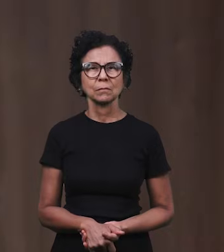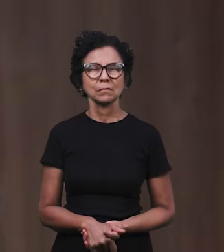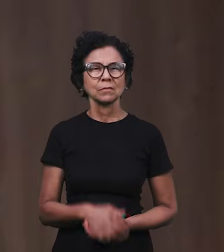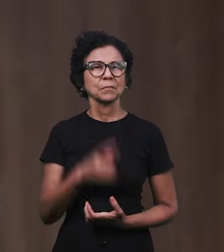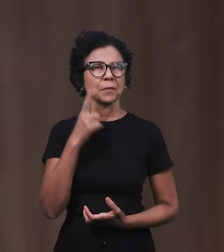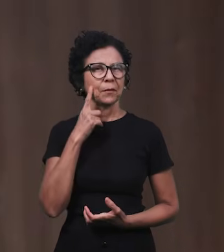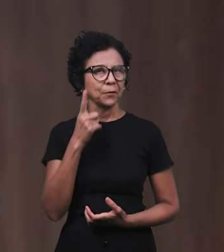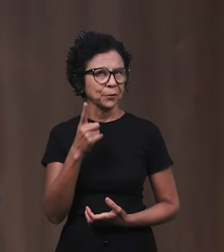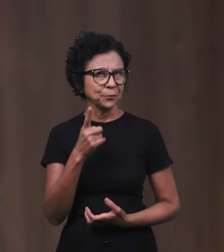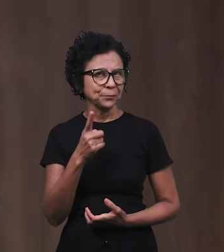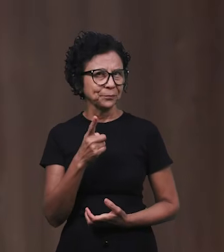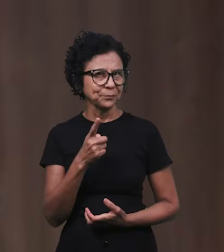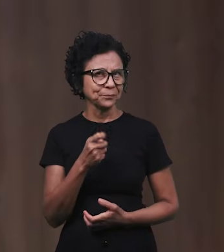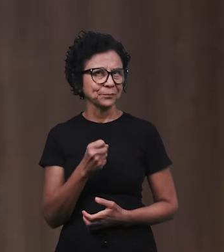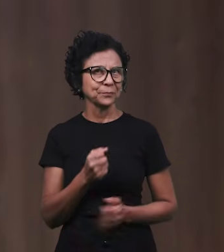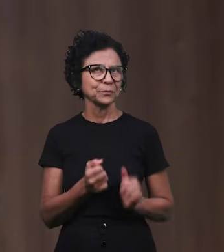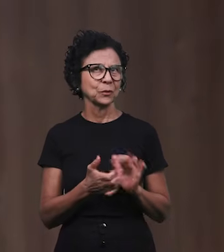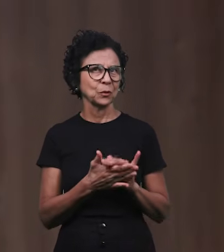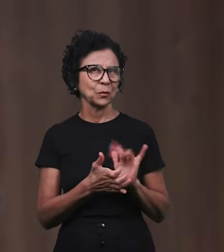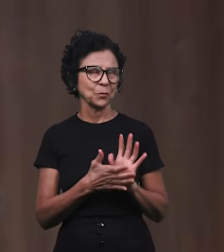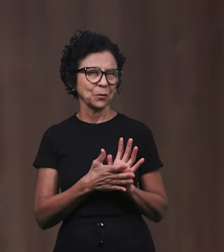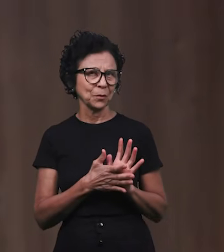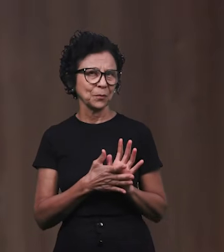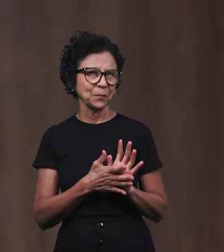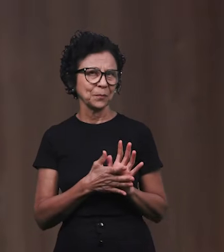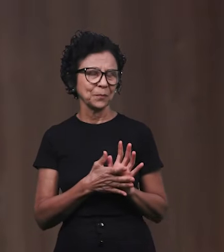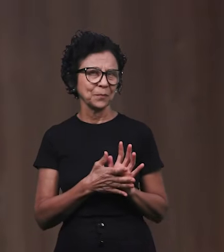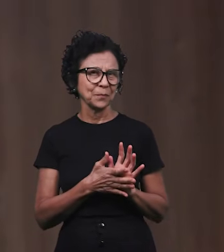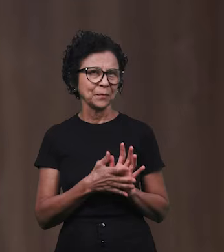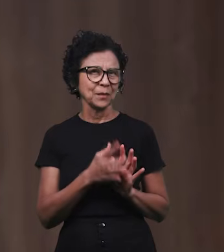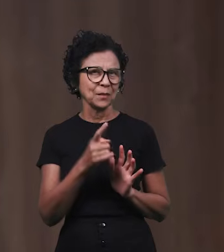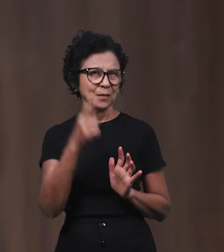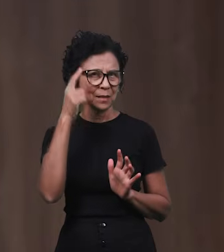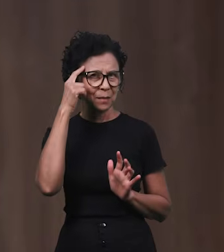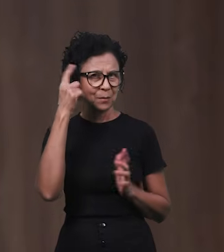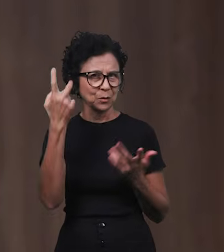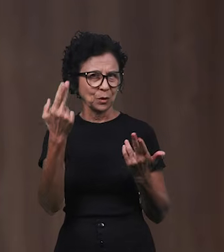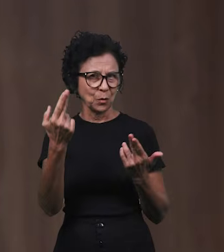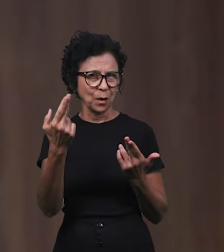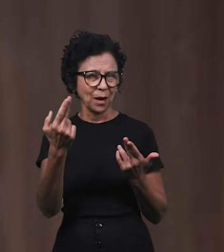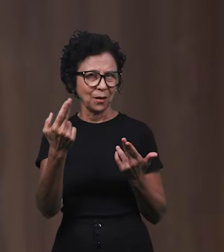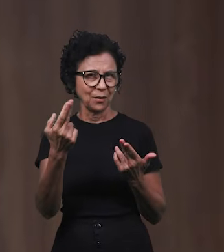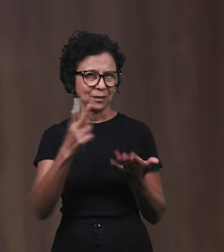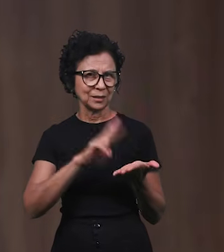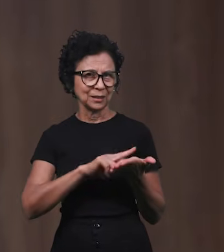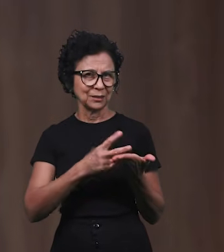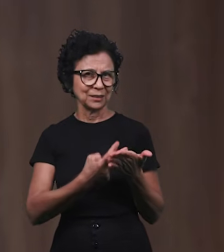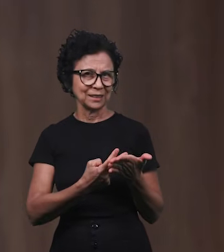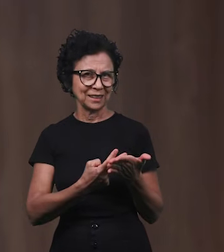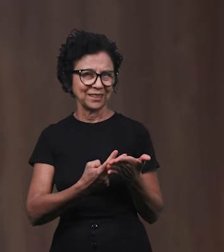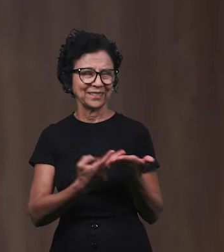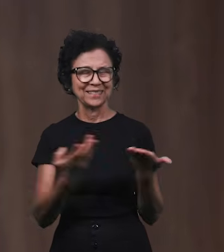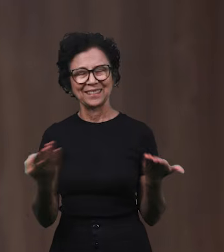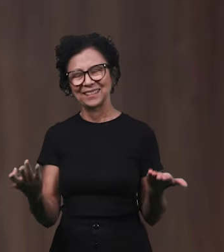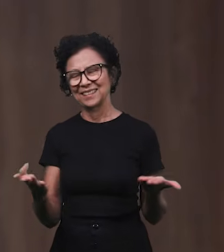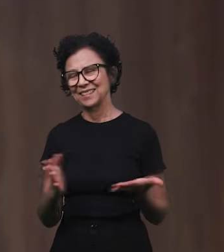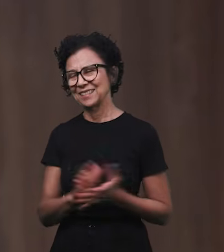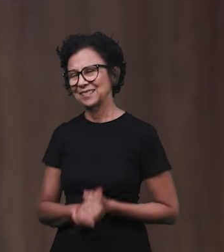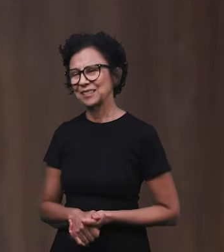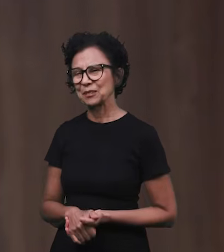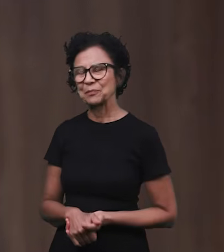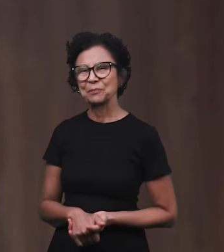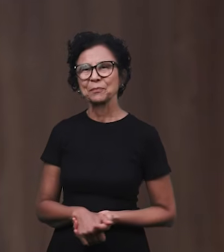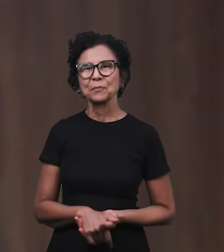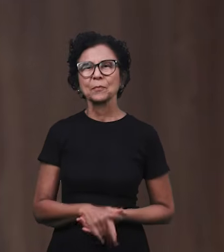E aí, viu o louvor? Foi conforme você já tinha pensado em fazer a tradução? Depois de ter assistido todo o